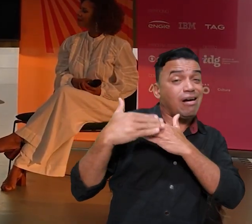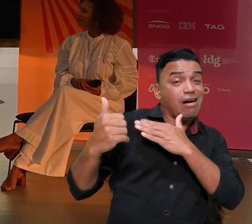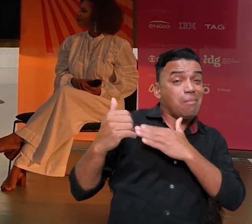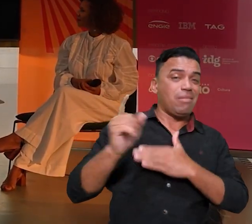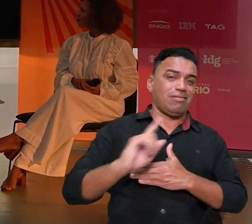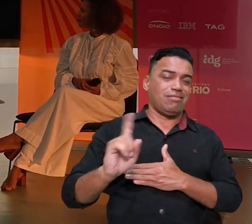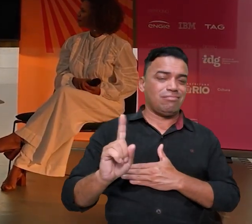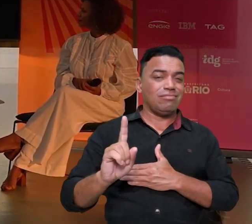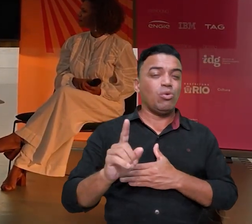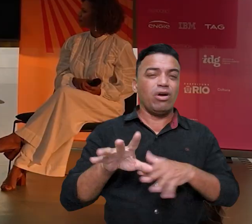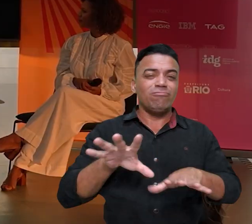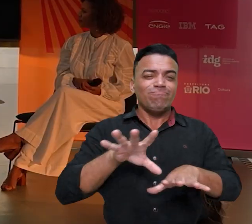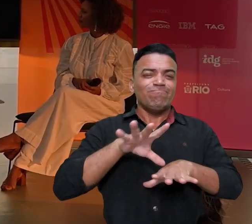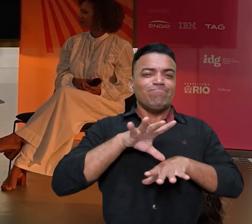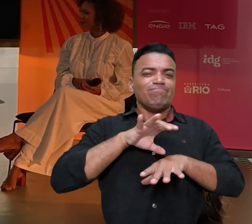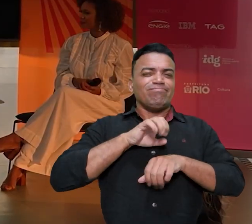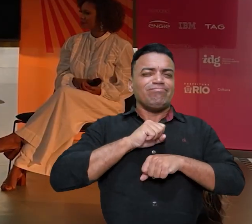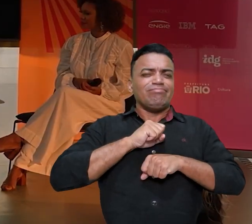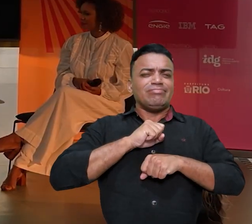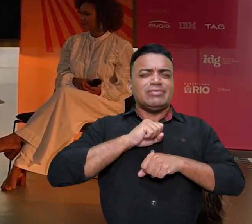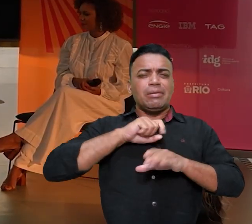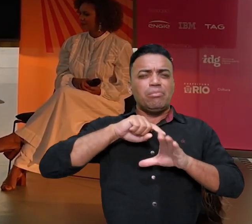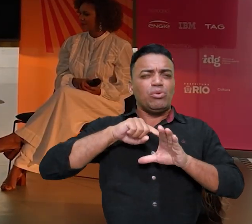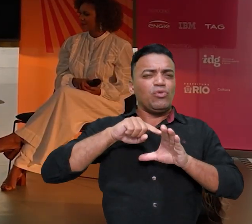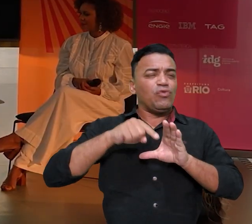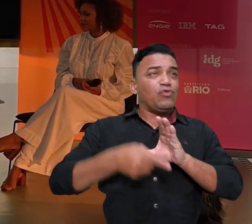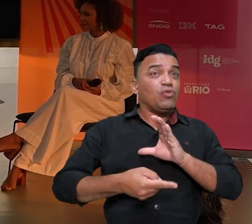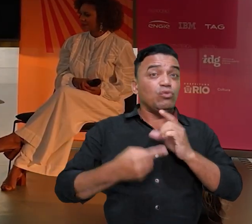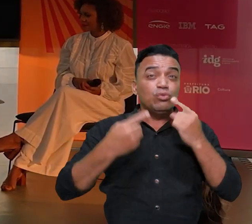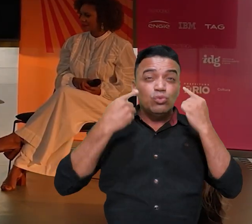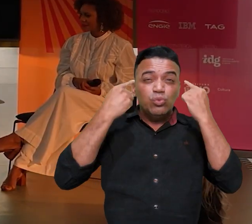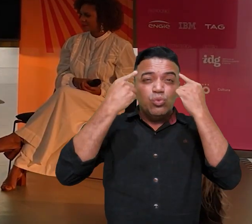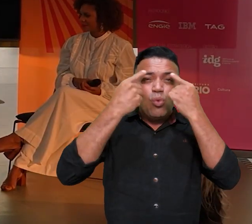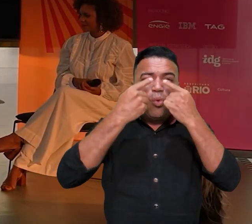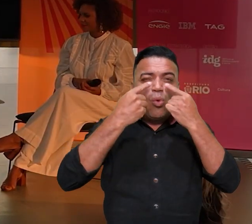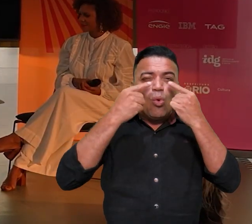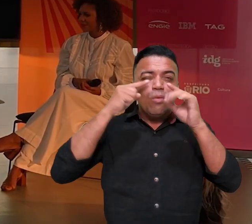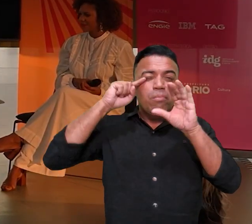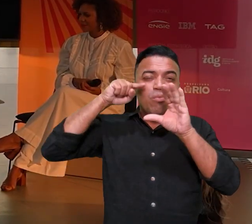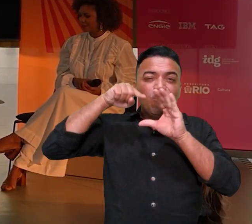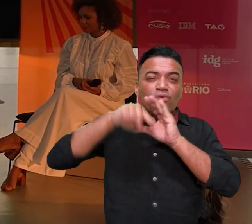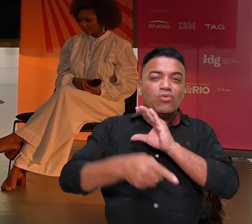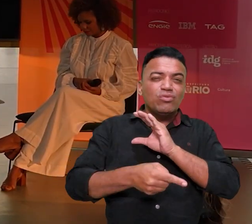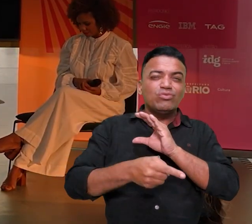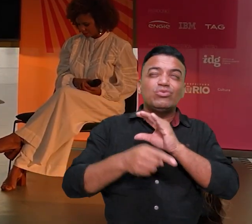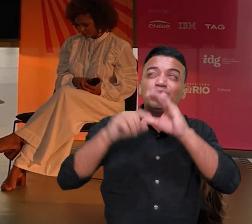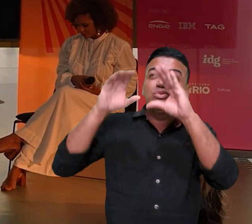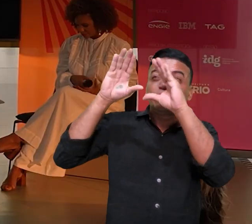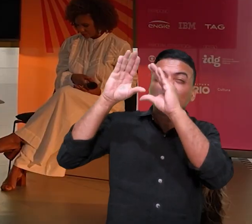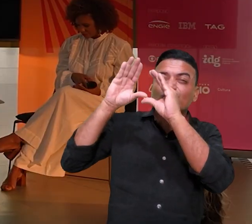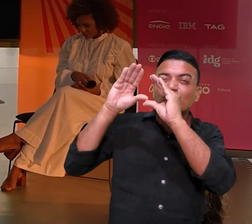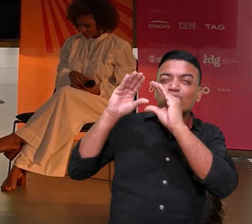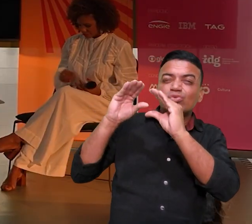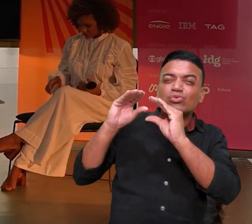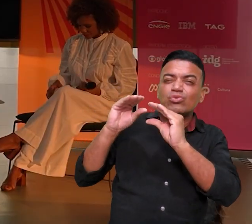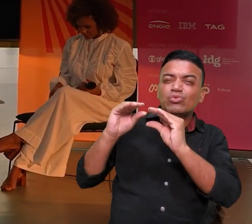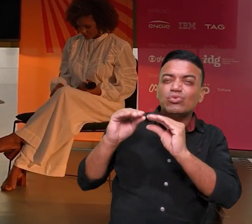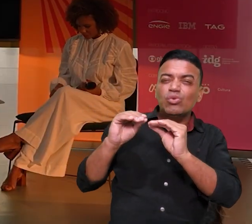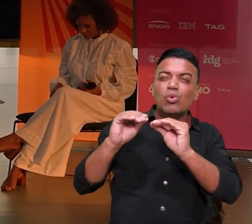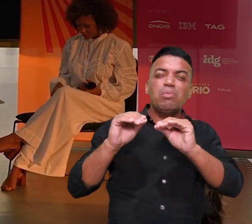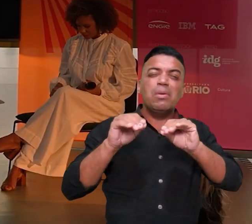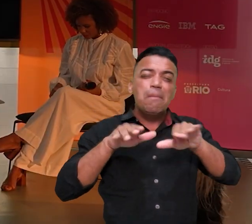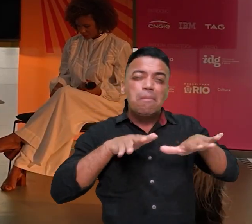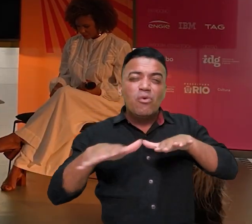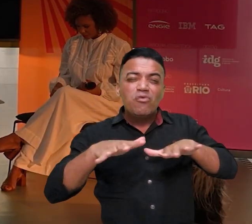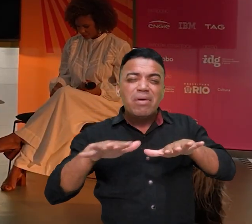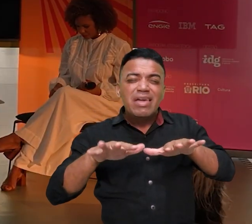Quero reter no adentro da íris a menor sombra do ínfimo